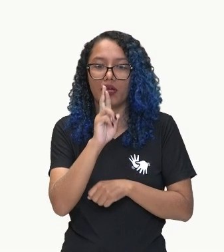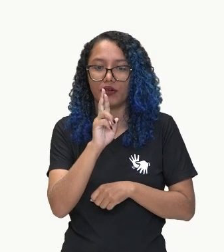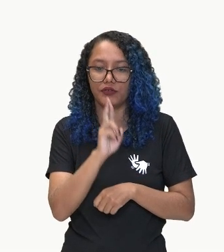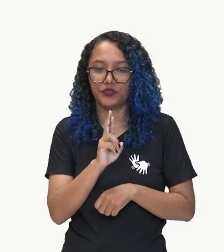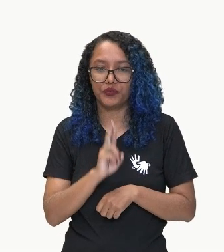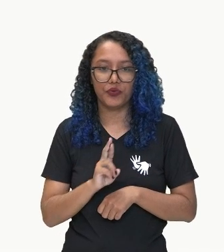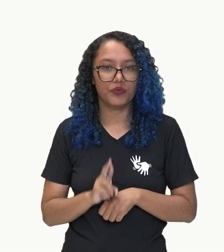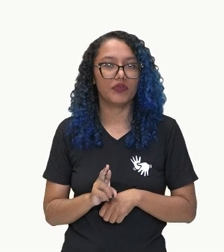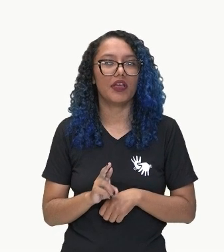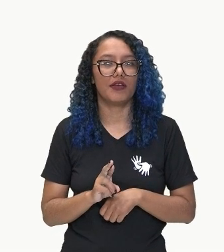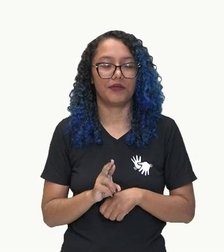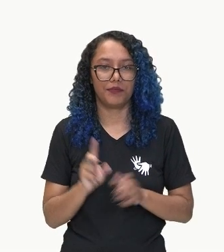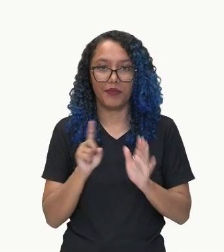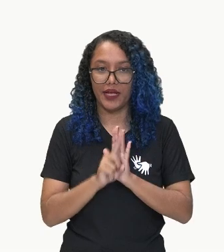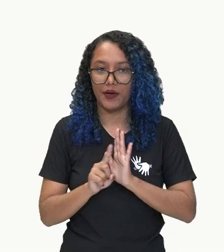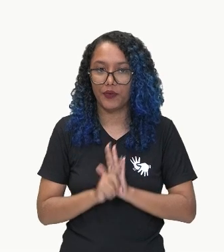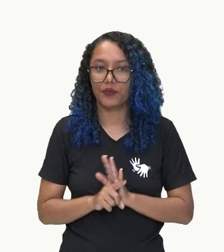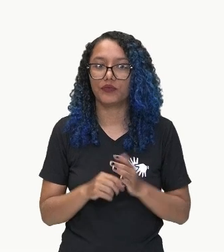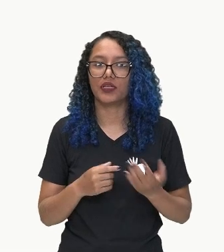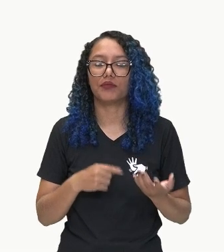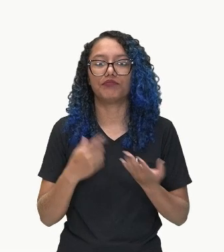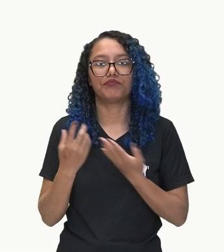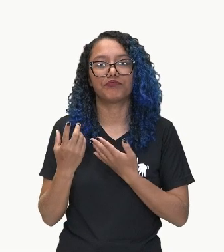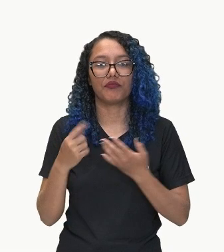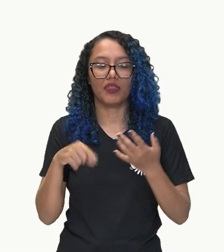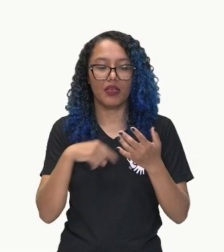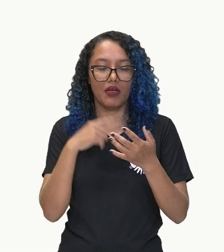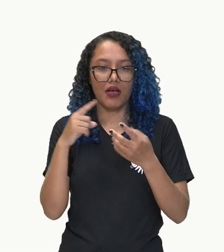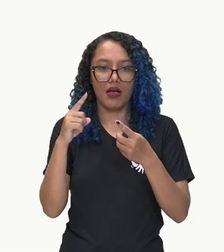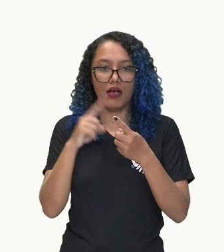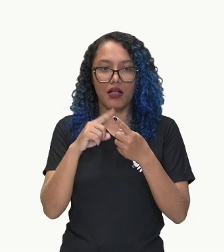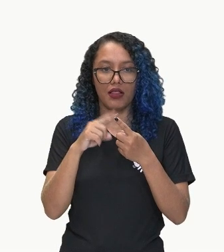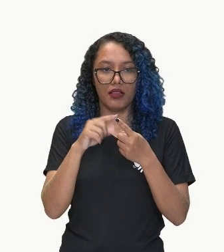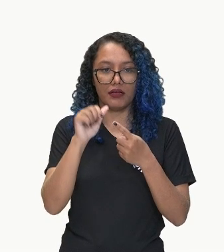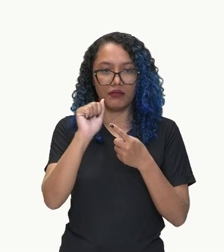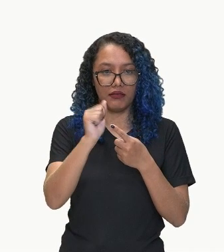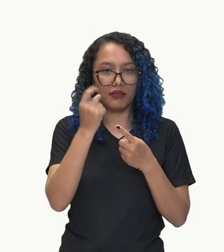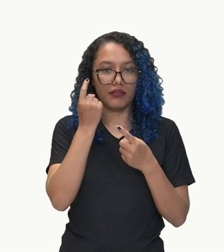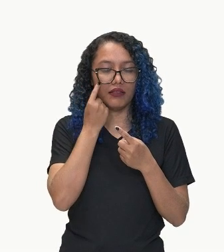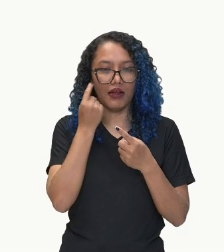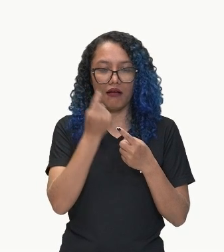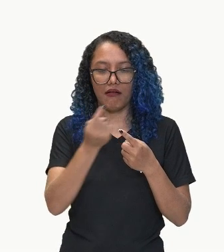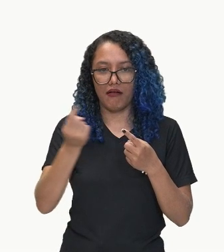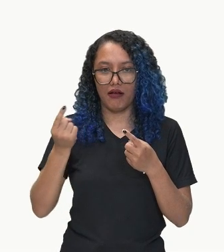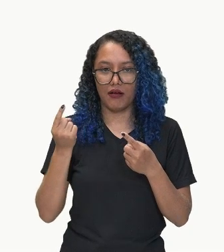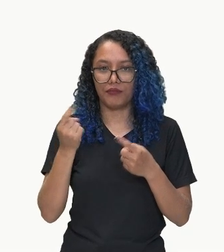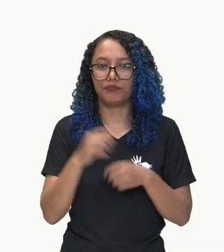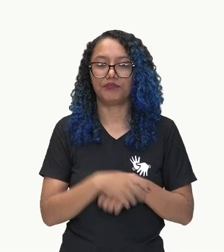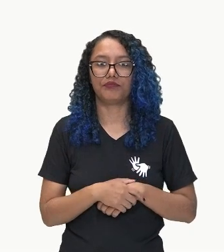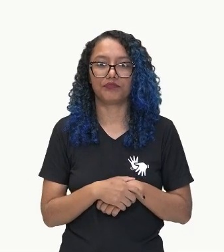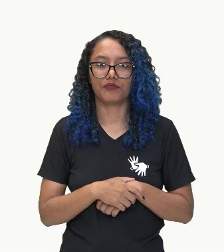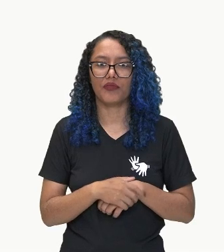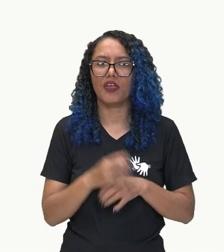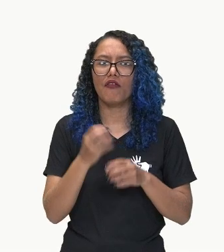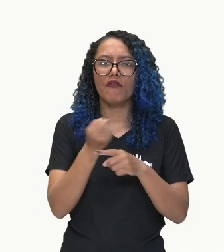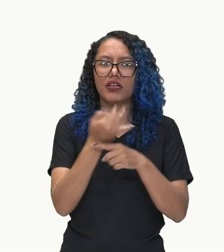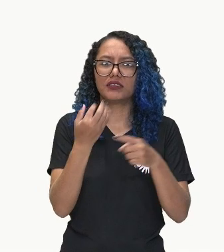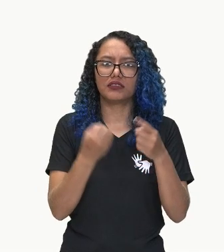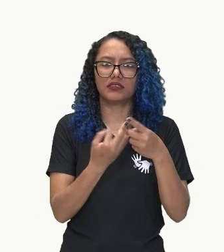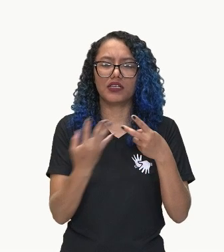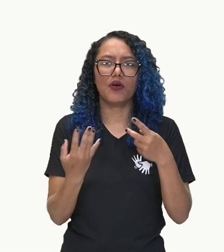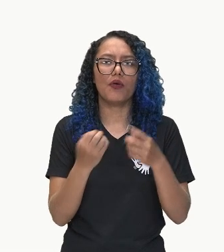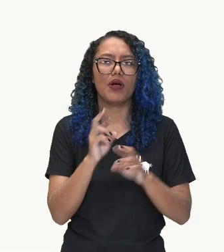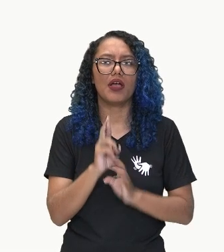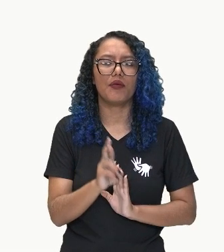virão. Que fração do total representa a quantia que Alice recebeu? Qual era o total?